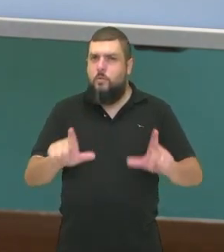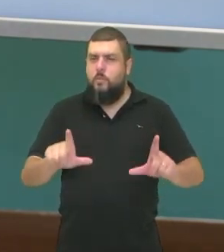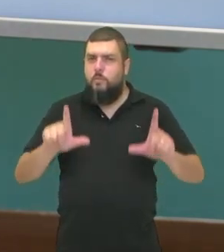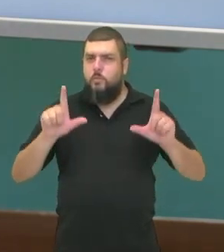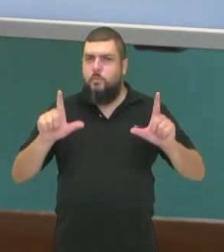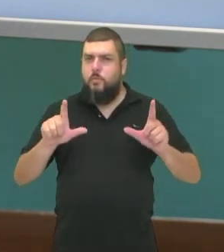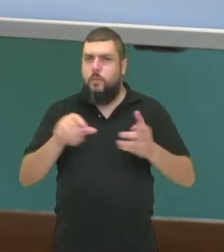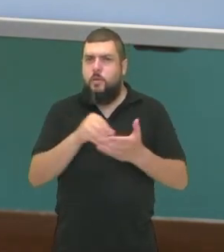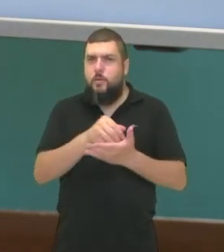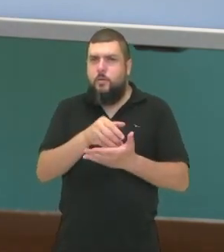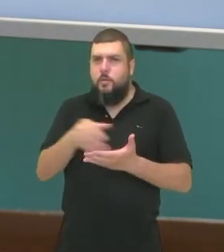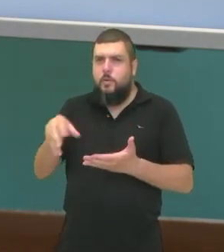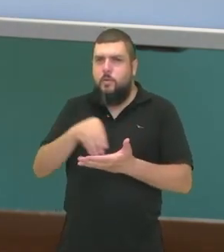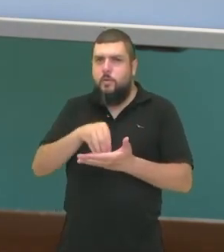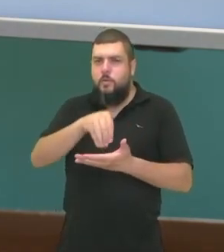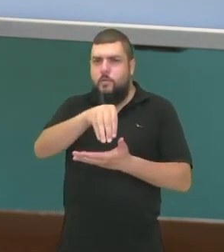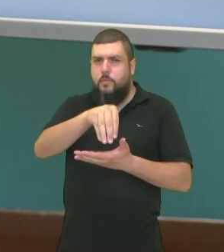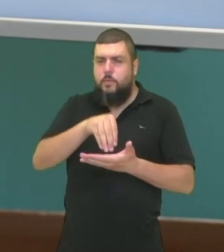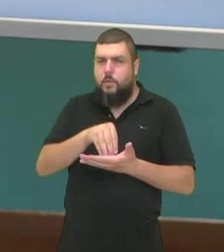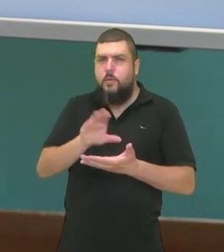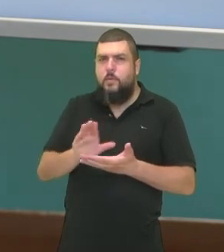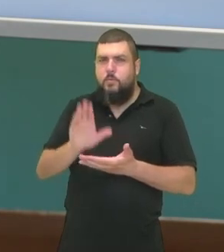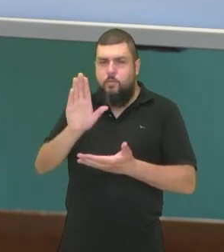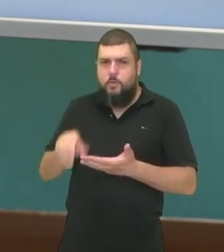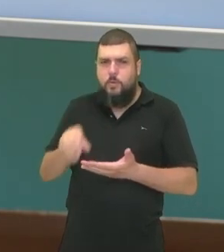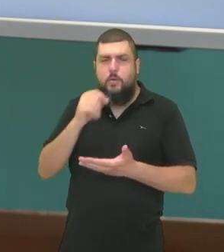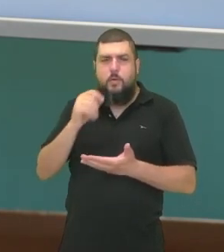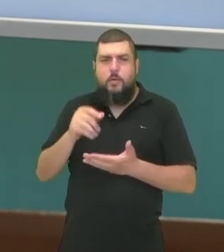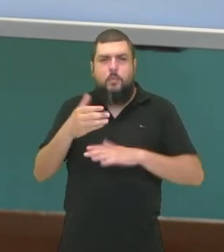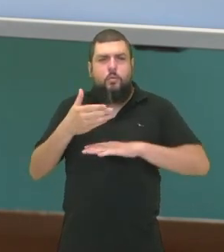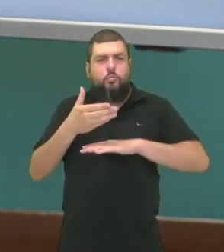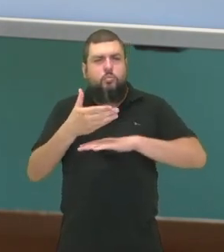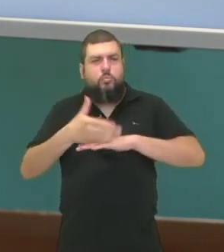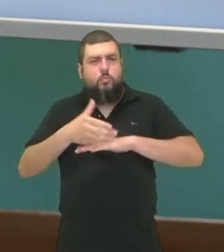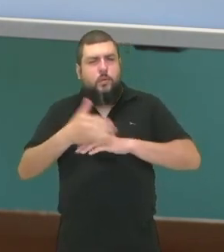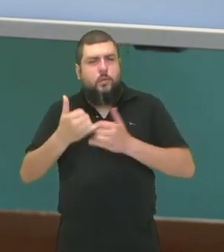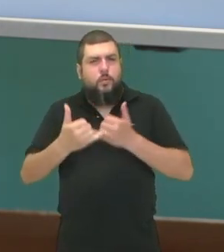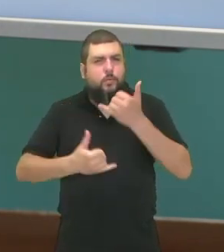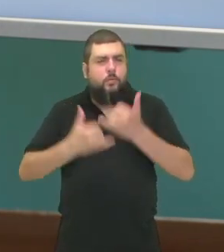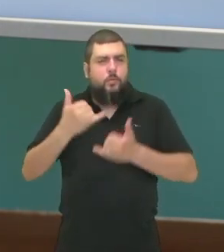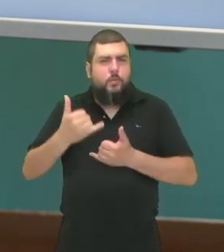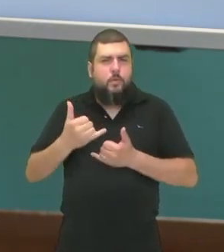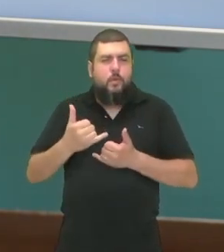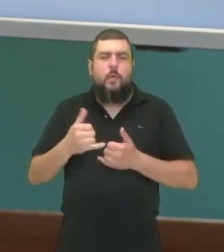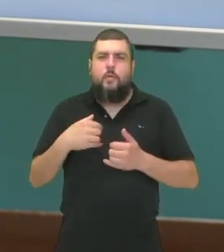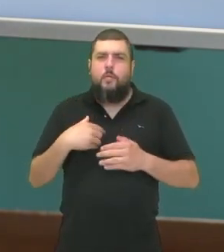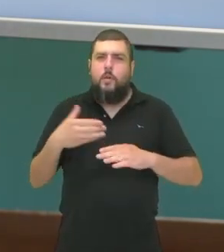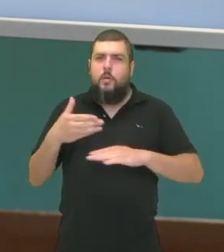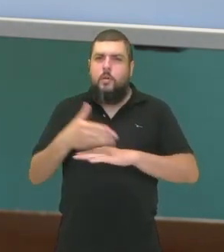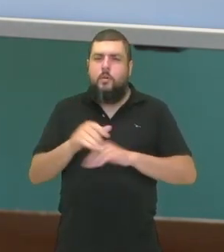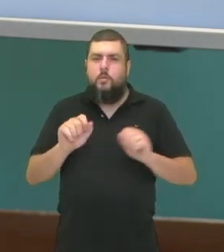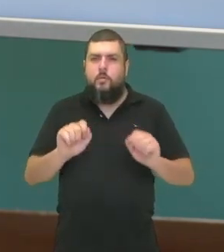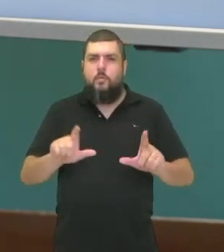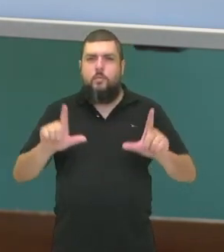Já jogou? Já fez aquela, Já se aventurou? Já viu os joguinhos que tem lá? Então, não esqueça de acessar. Acesse lá